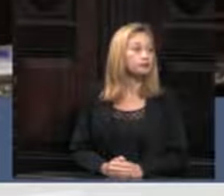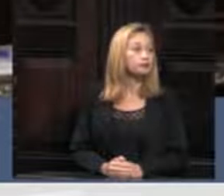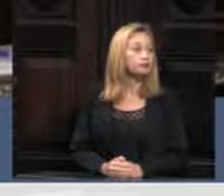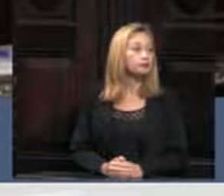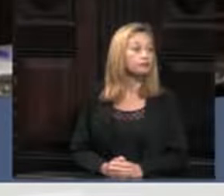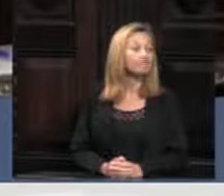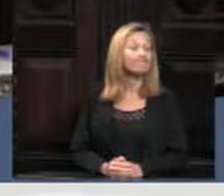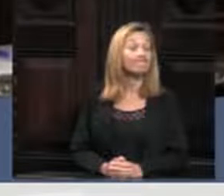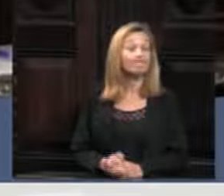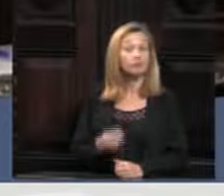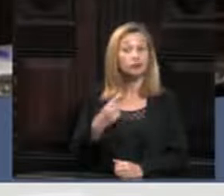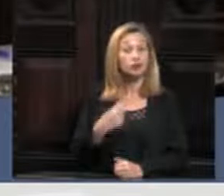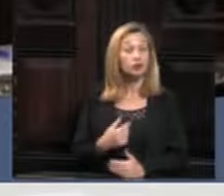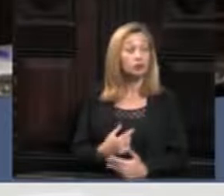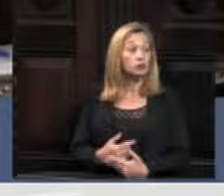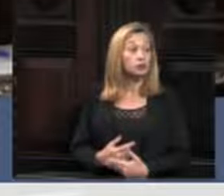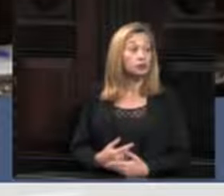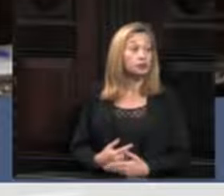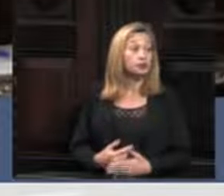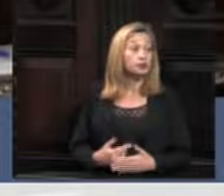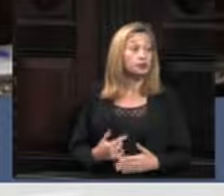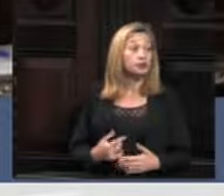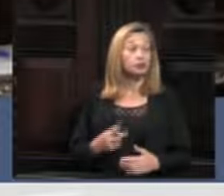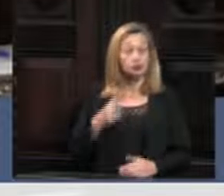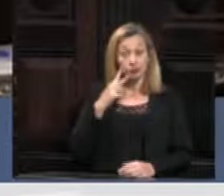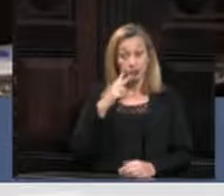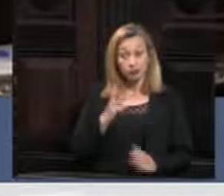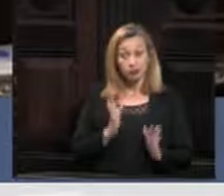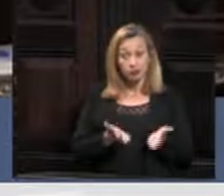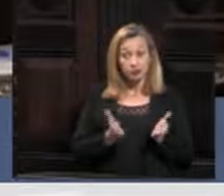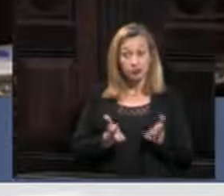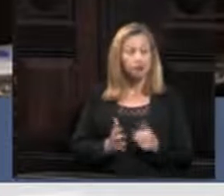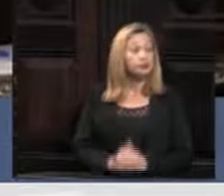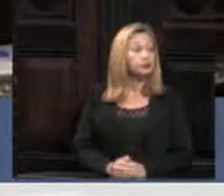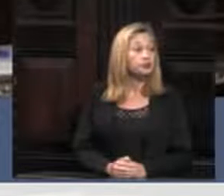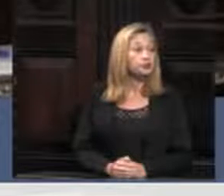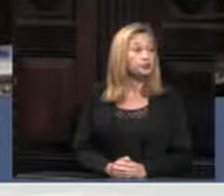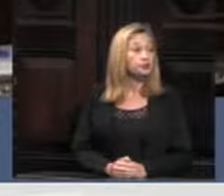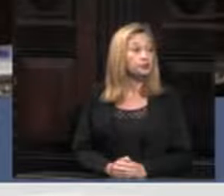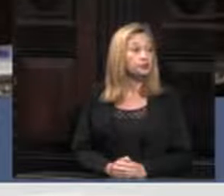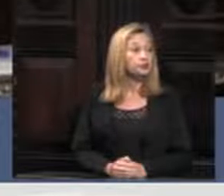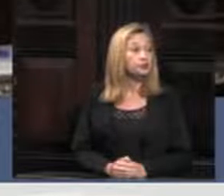Estamos enfrentando um impasse agora